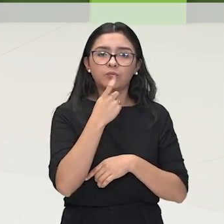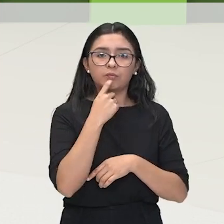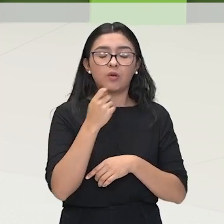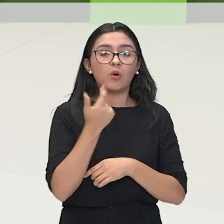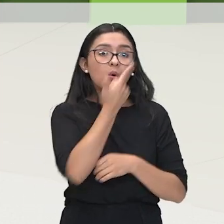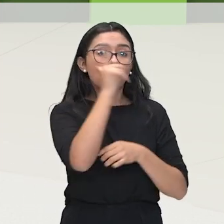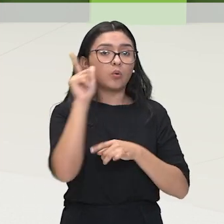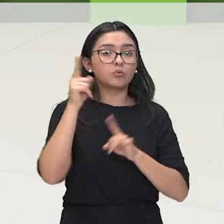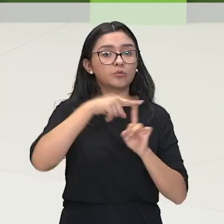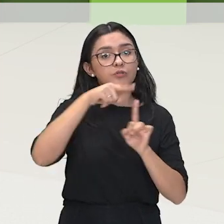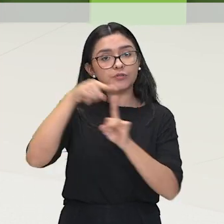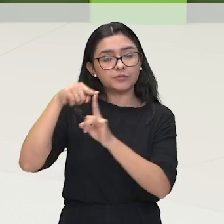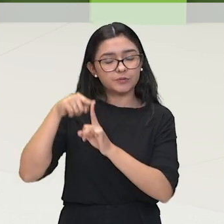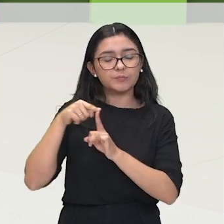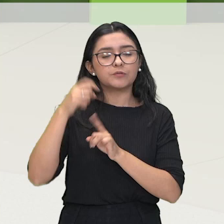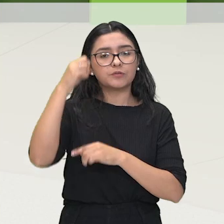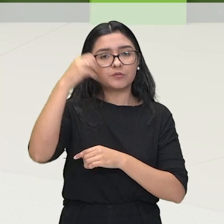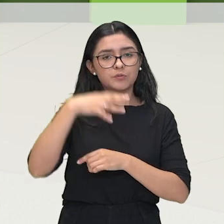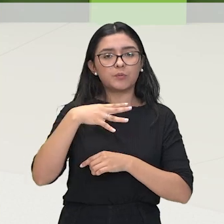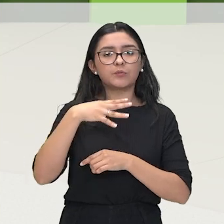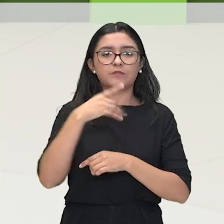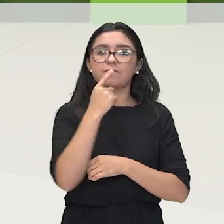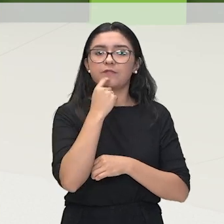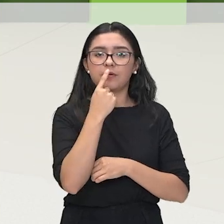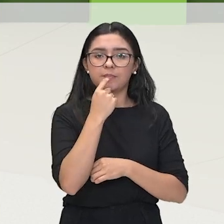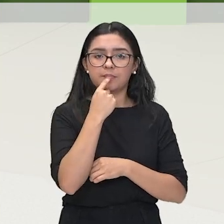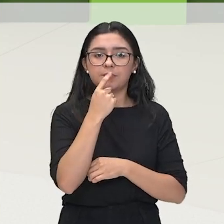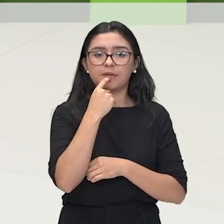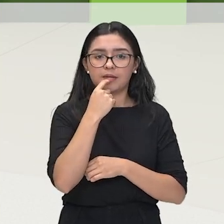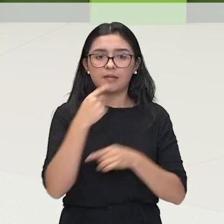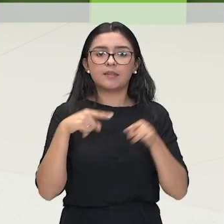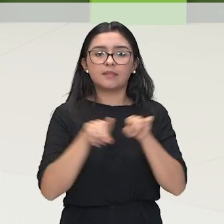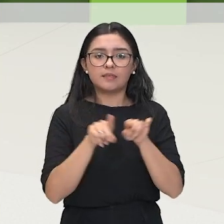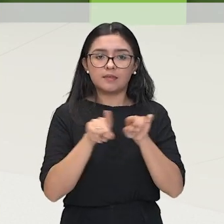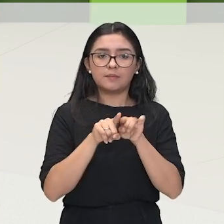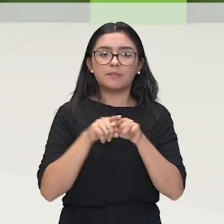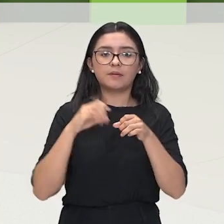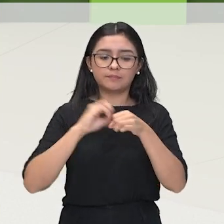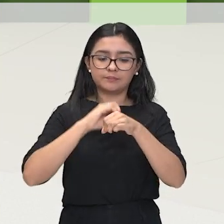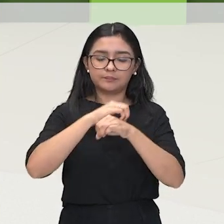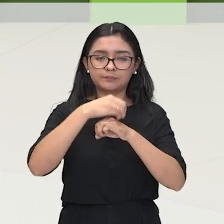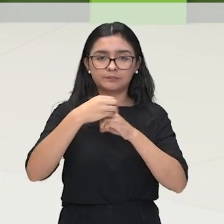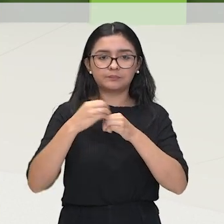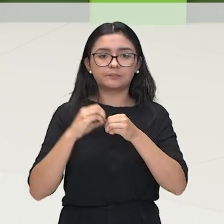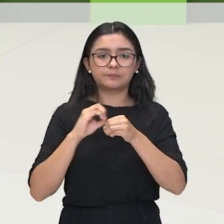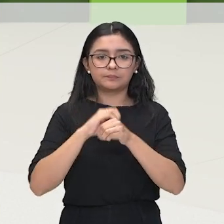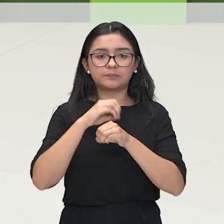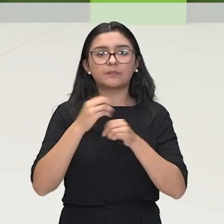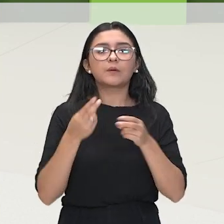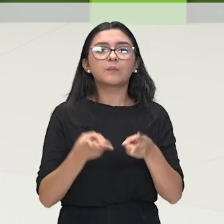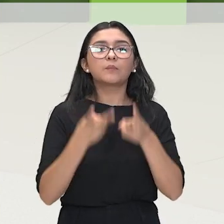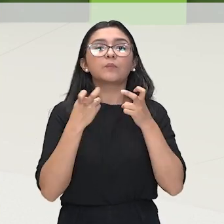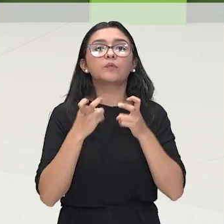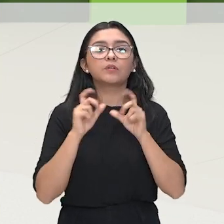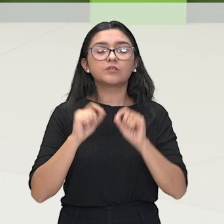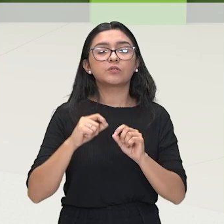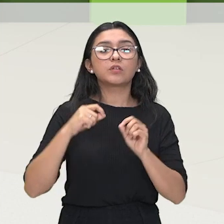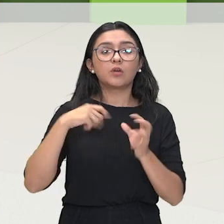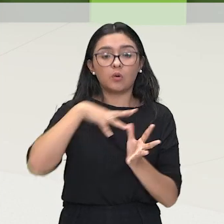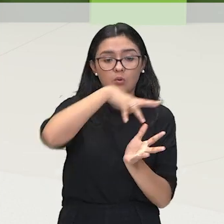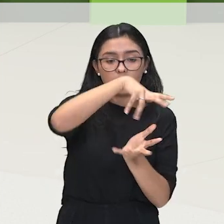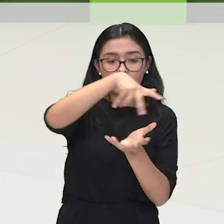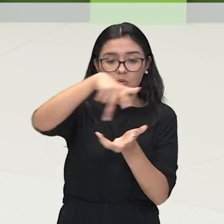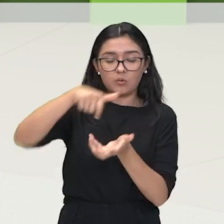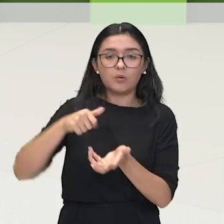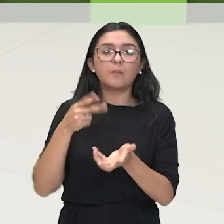tipo de radiação. O infravermelho, ele interage aí com a camada de ozônio. É por isso que o nosso planeta esquenta, é por isso que existe o